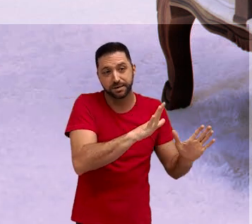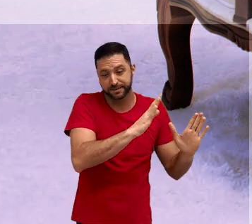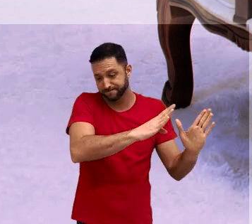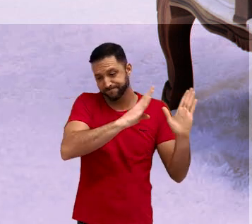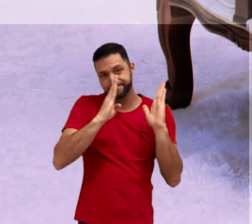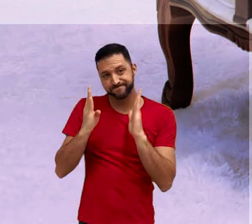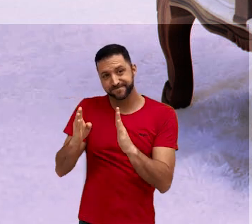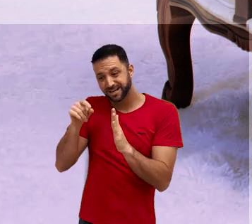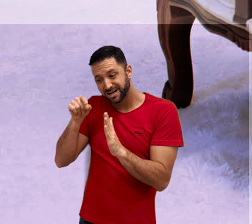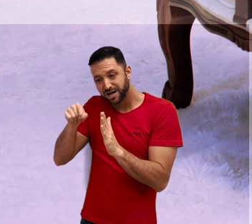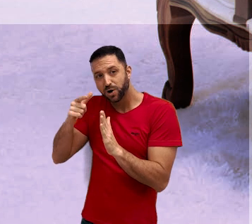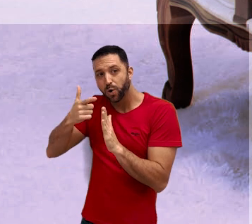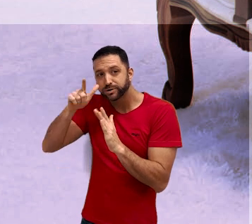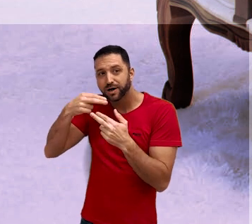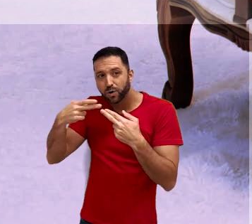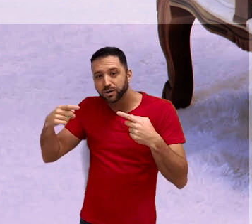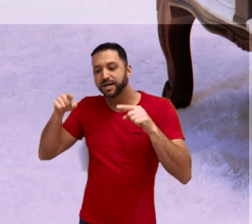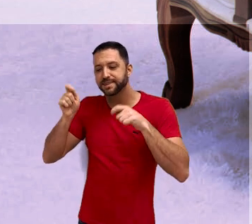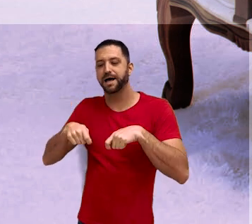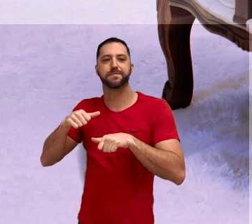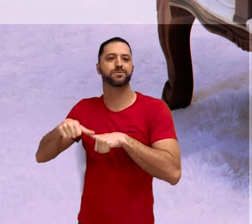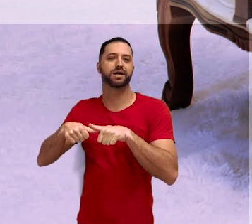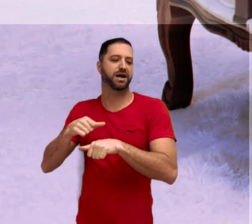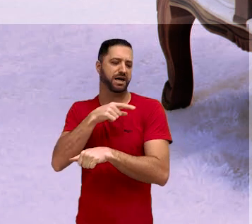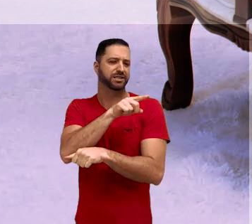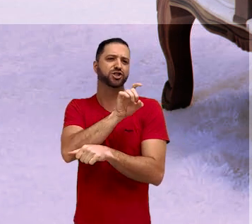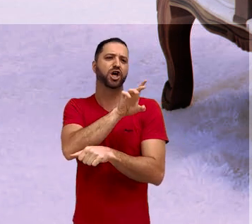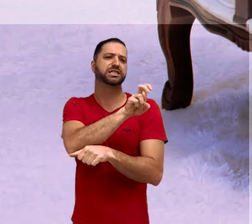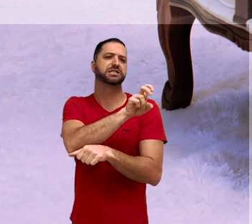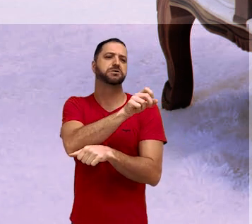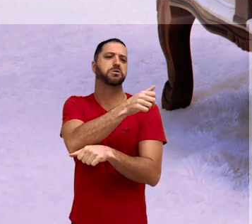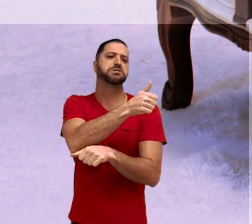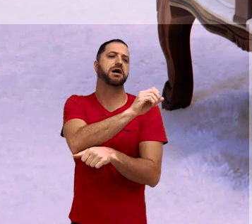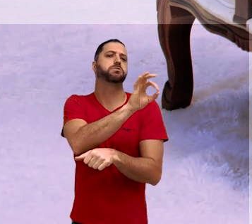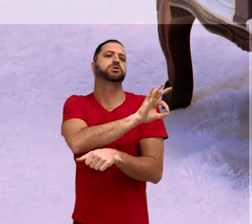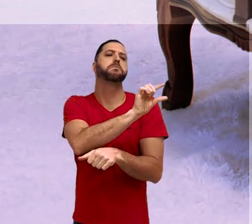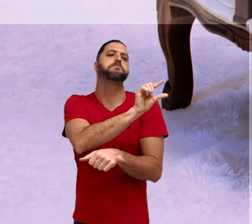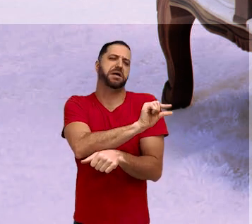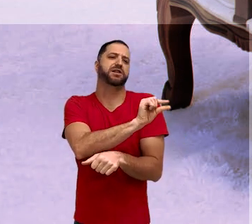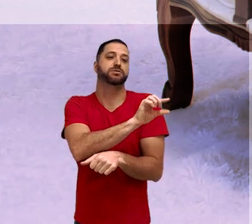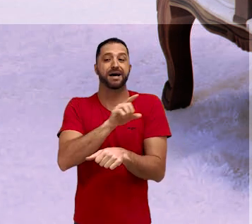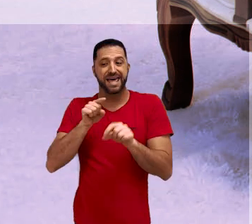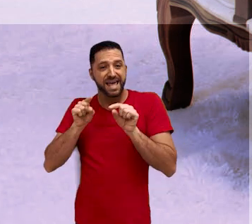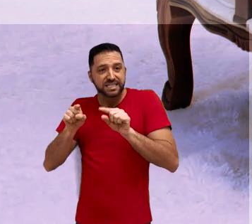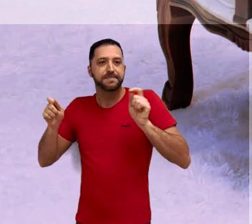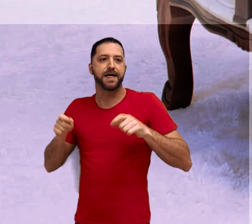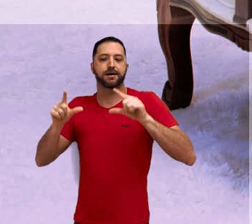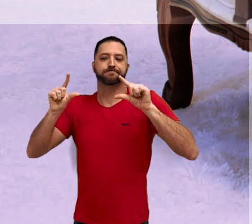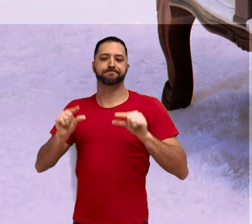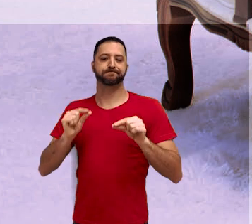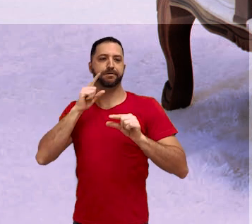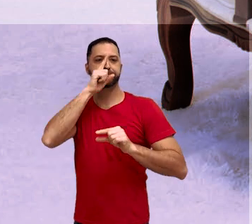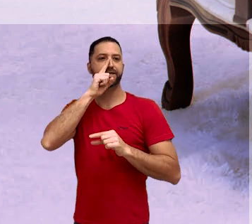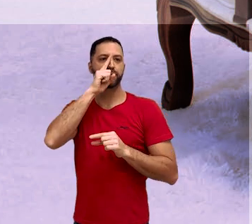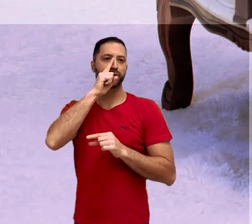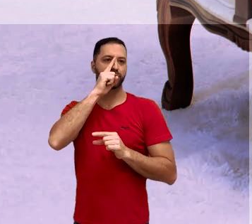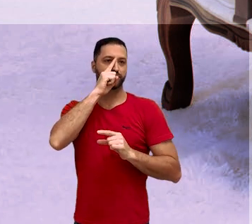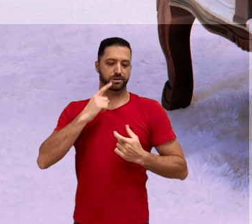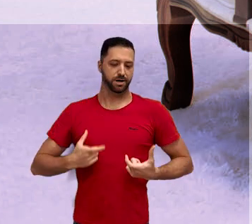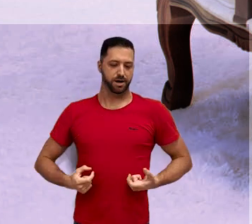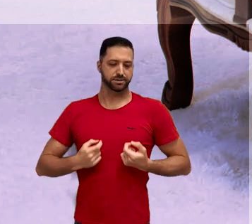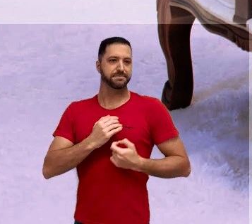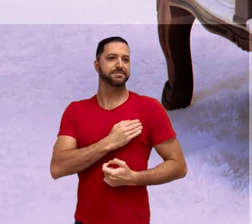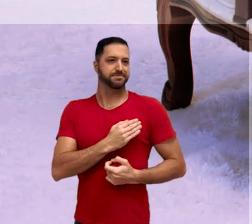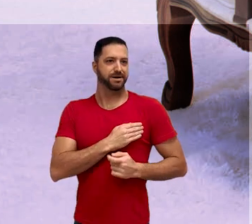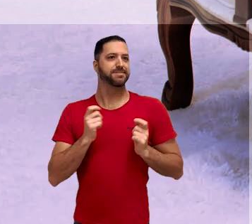mudar? 5 a 10% é esse componente que não dá para mudar. E o restante, dá para mudar? Nesse